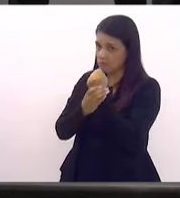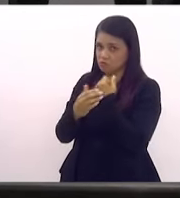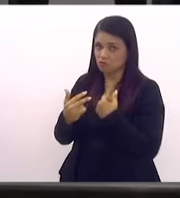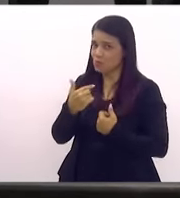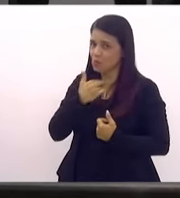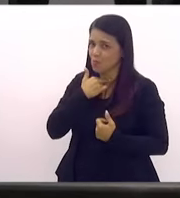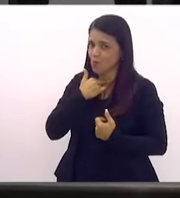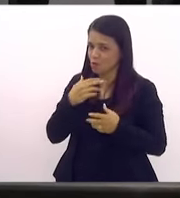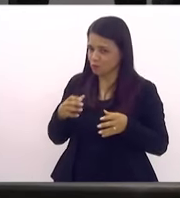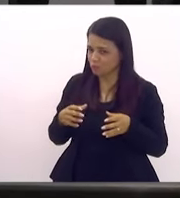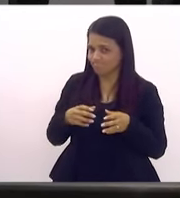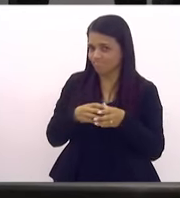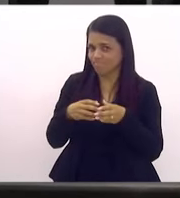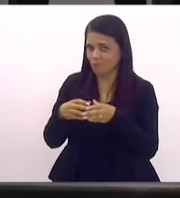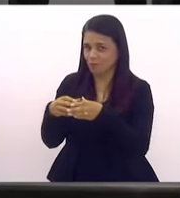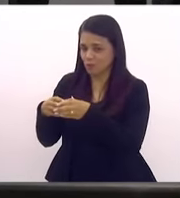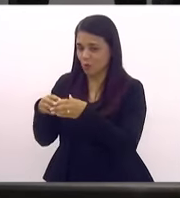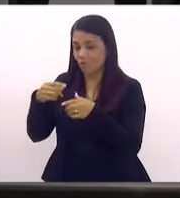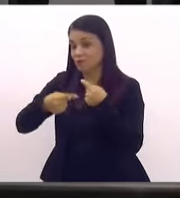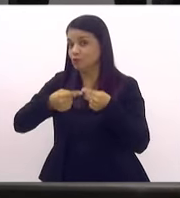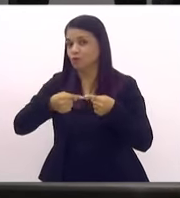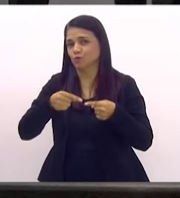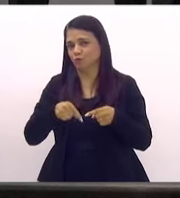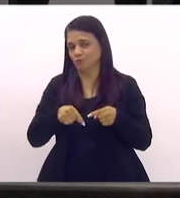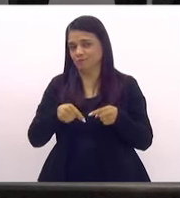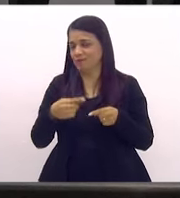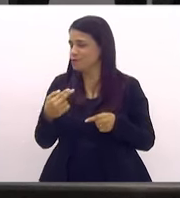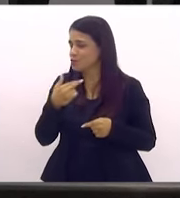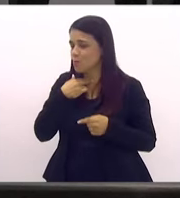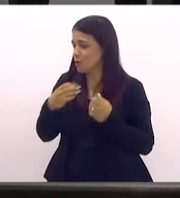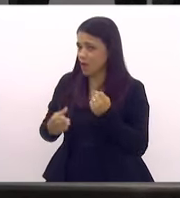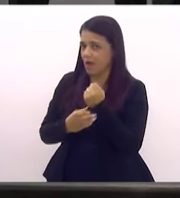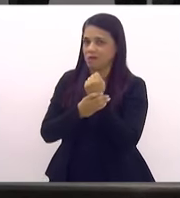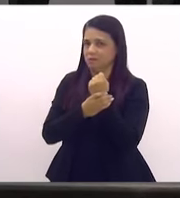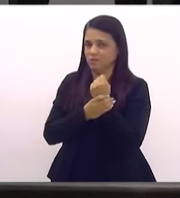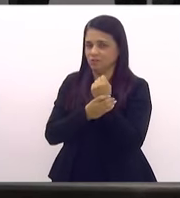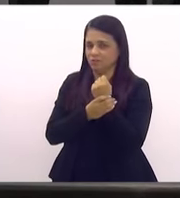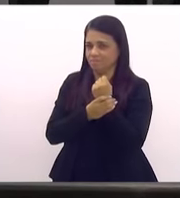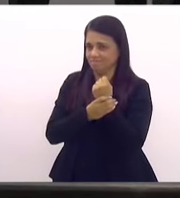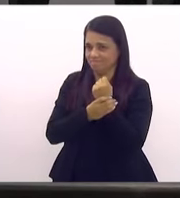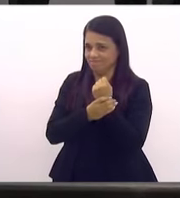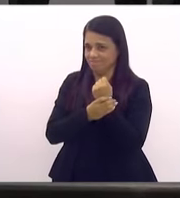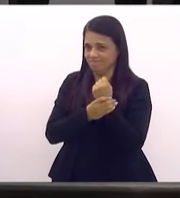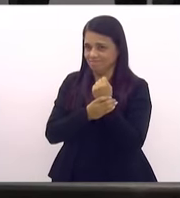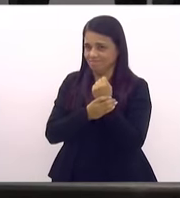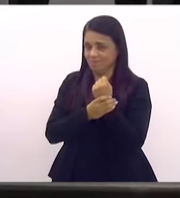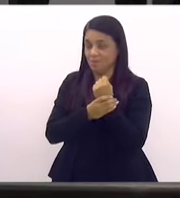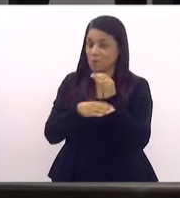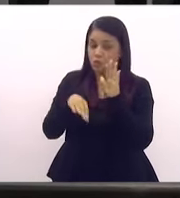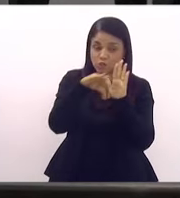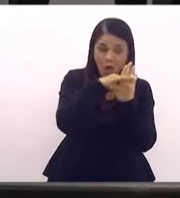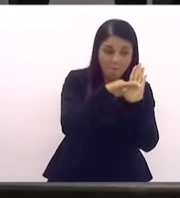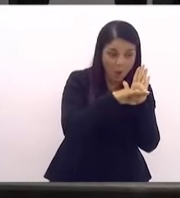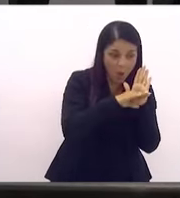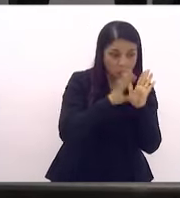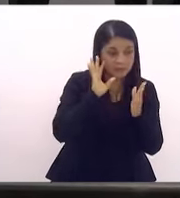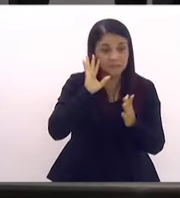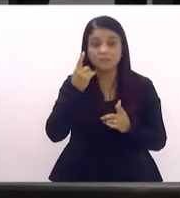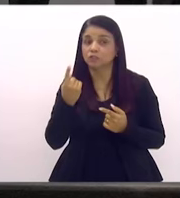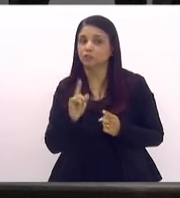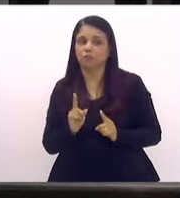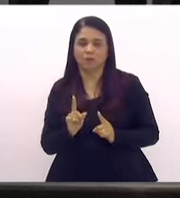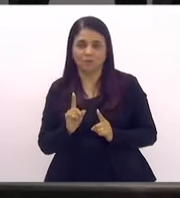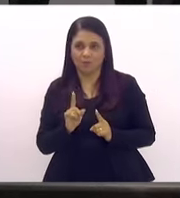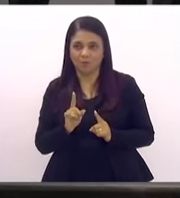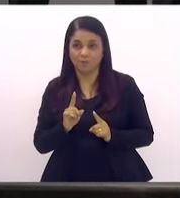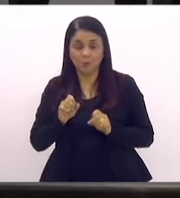comissões vão discutir. Claro, porque está em regime de urgência, a qualquer momento pode ir à pauta. Pode ir à pauta e o parecer ser verbal na comissão.